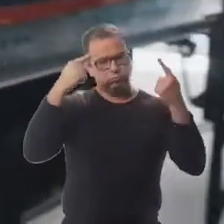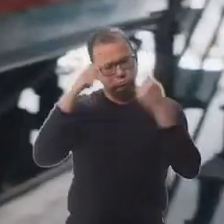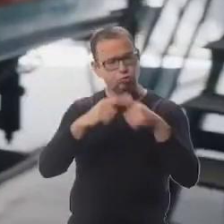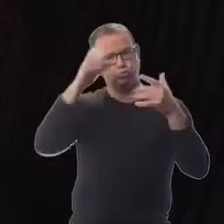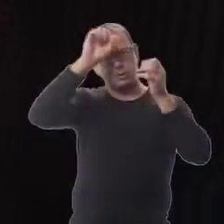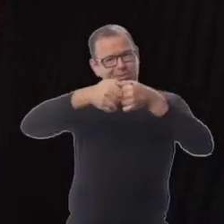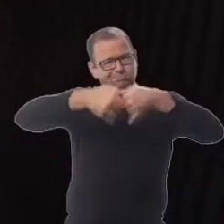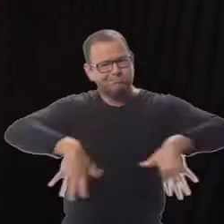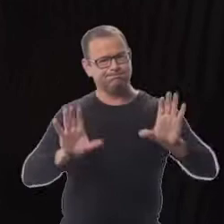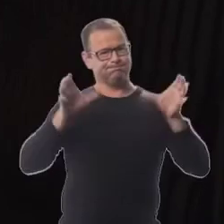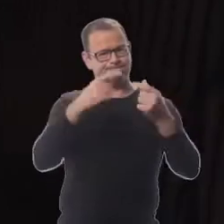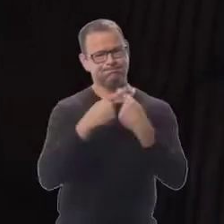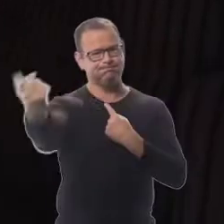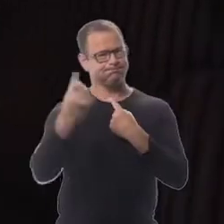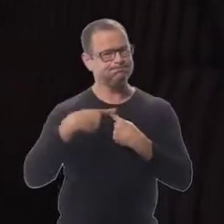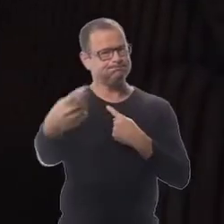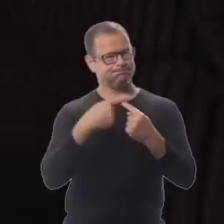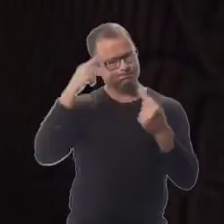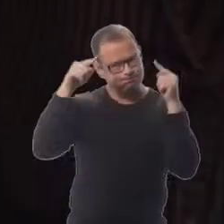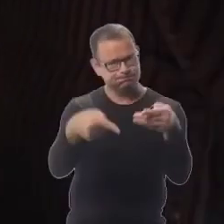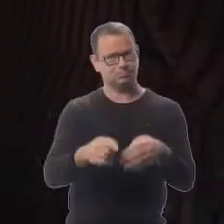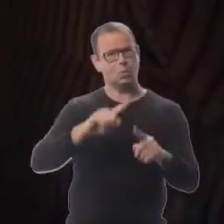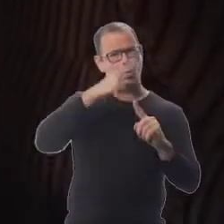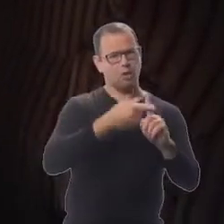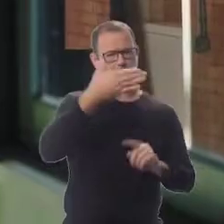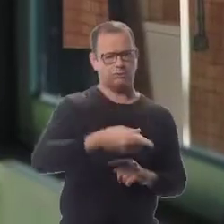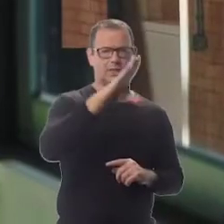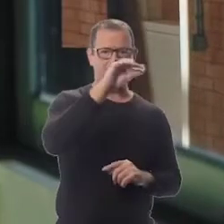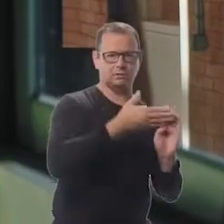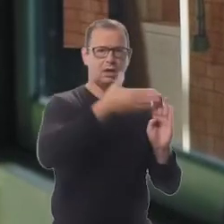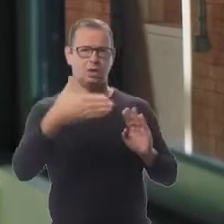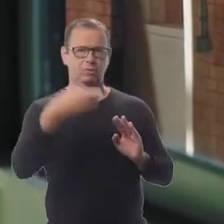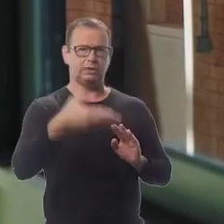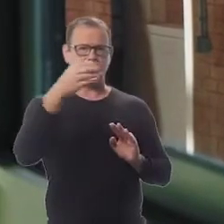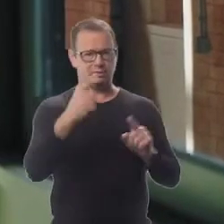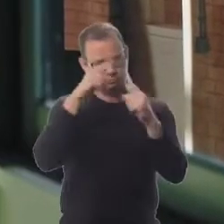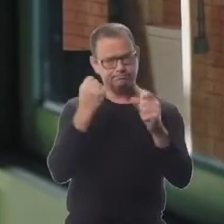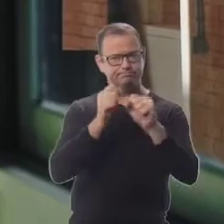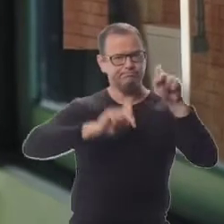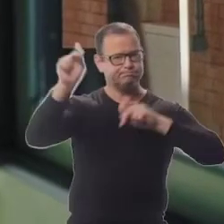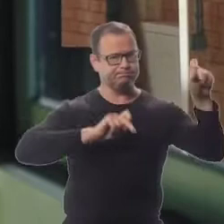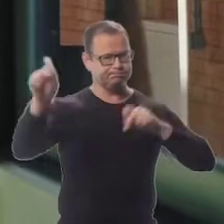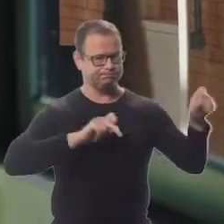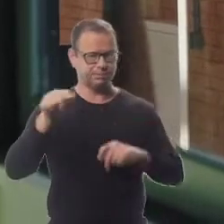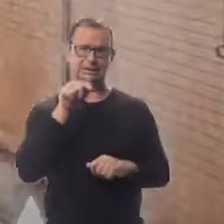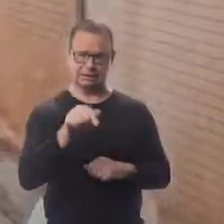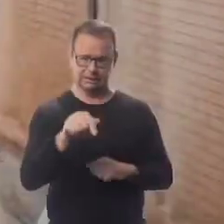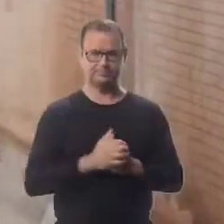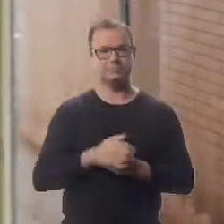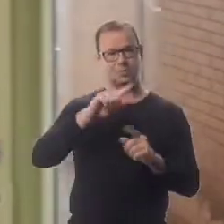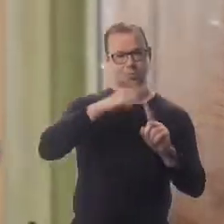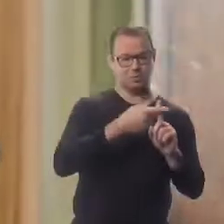chefes de Estado nas suas deslocações pelo país, bem como as suas comitivas entre 1910 e 1970.